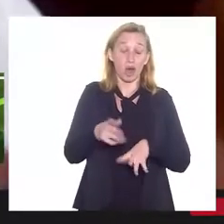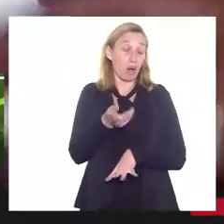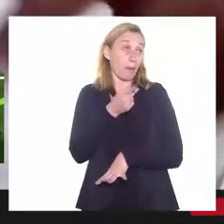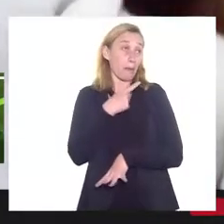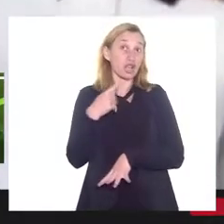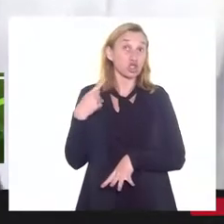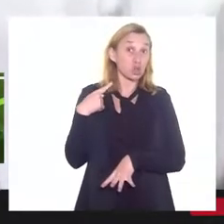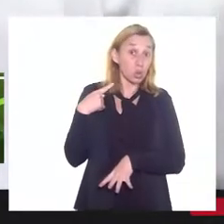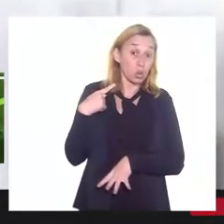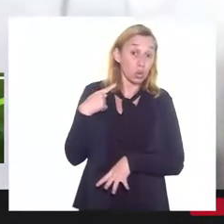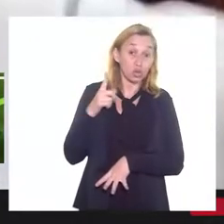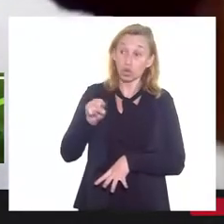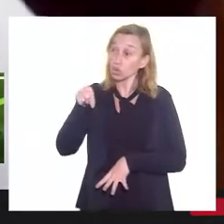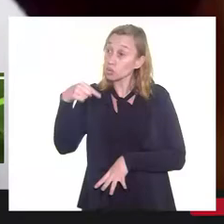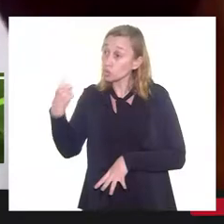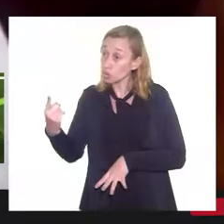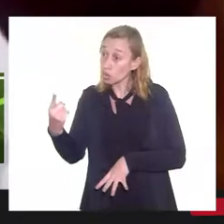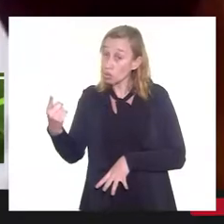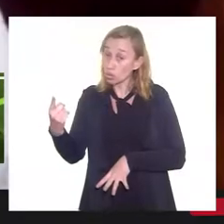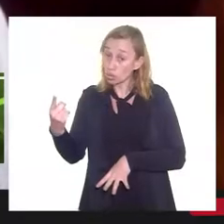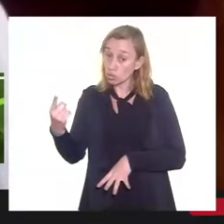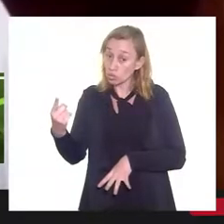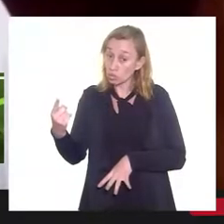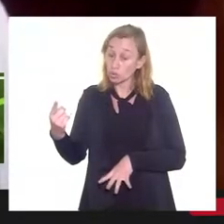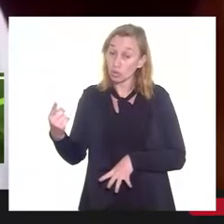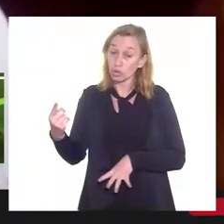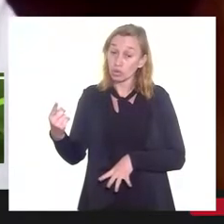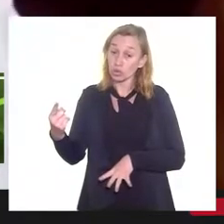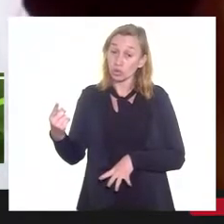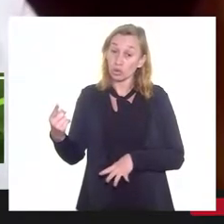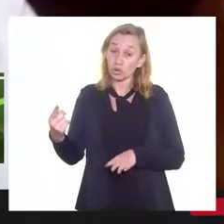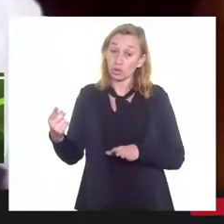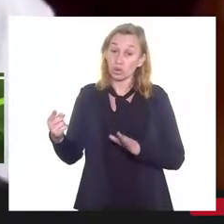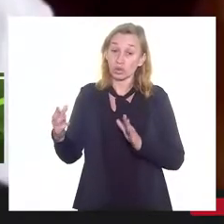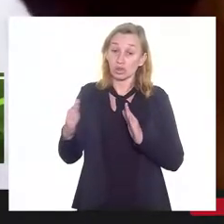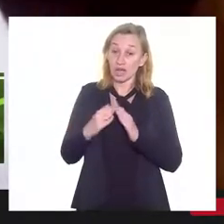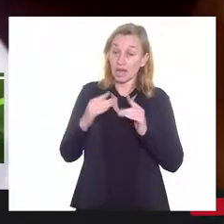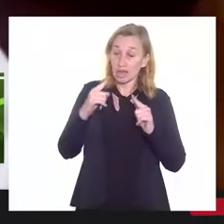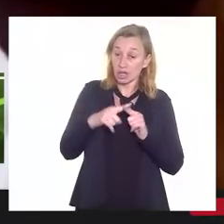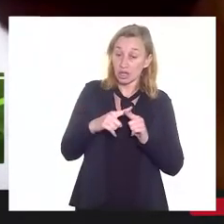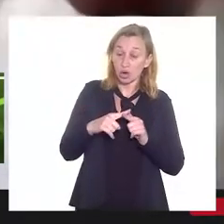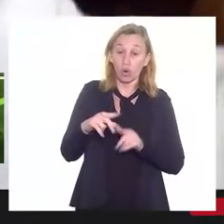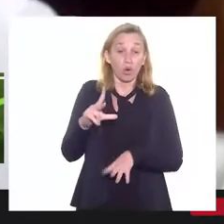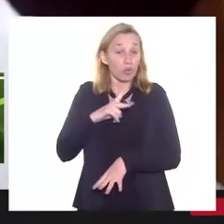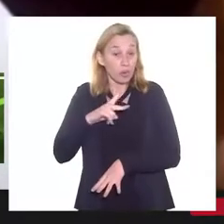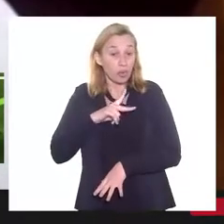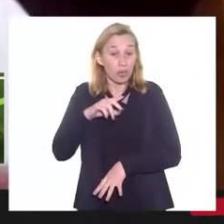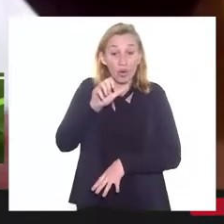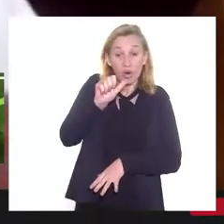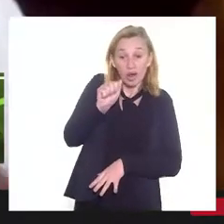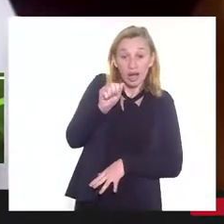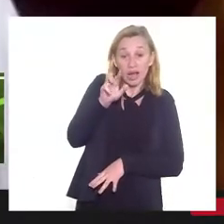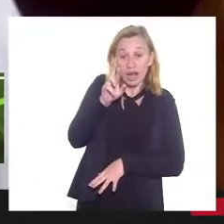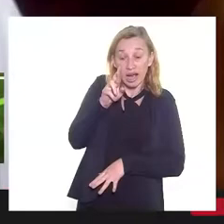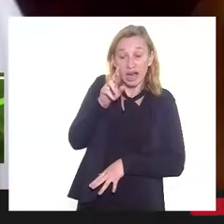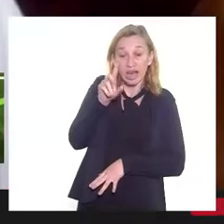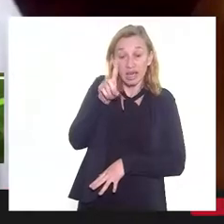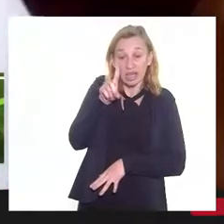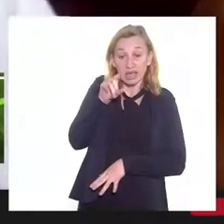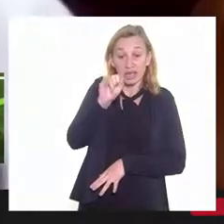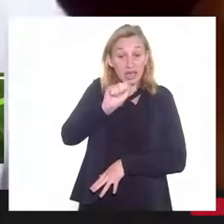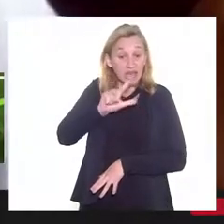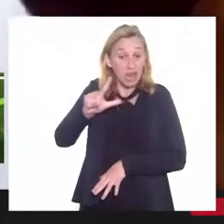pastores os demais membros da igreja o próprio Cardeal enfim e vai